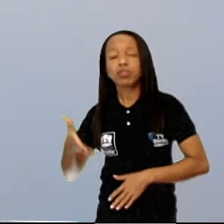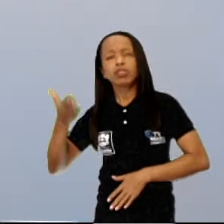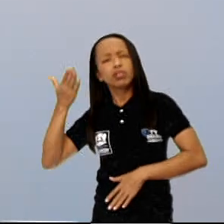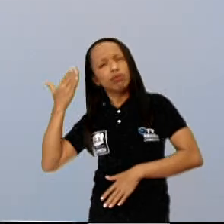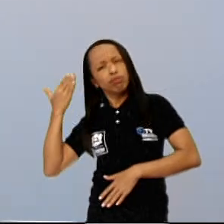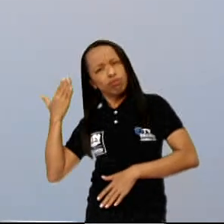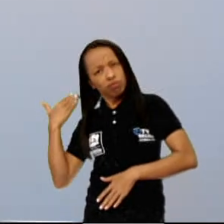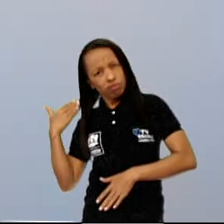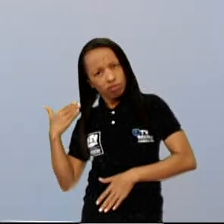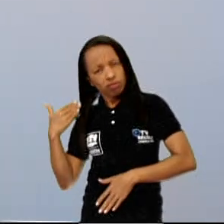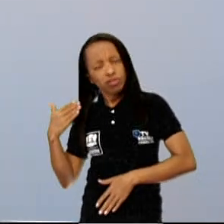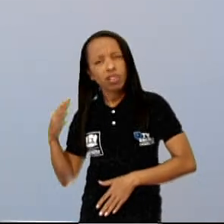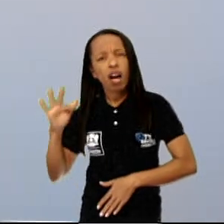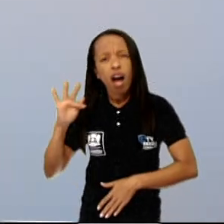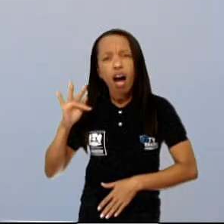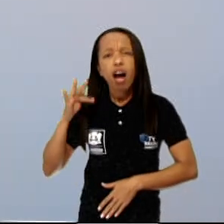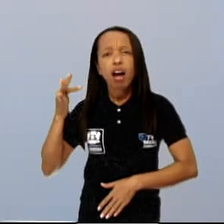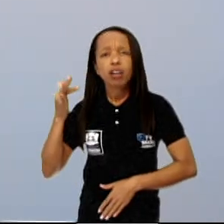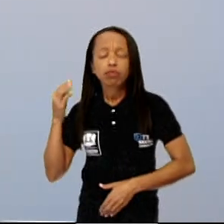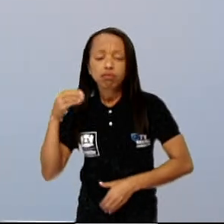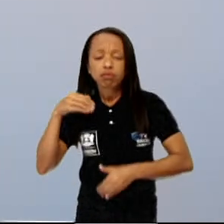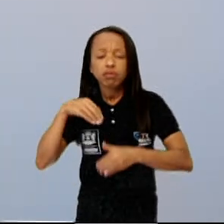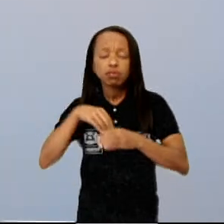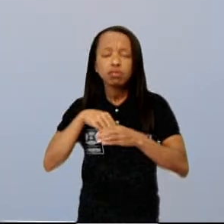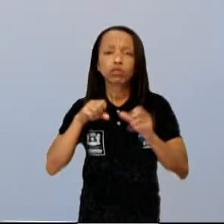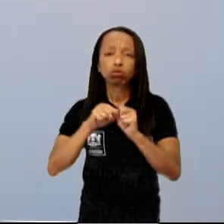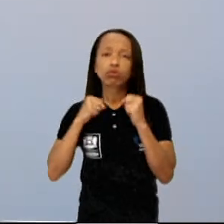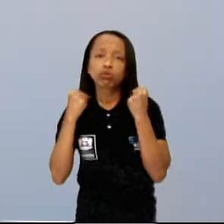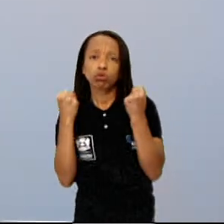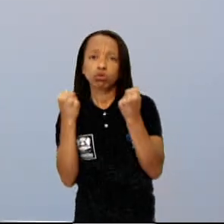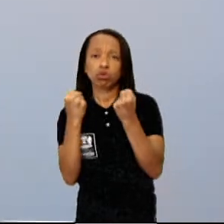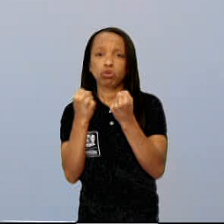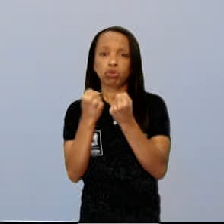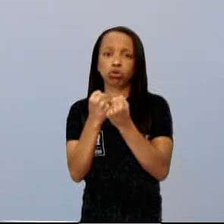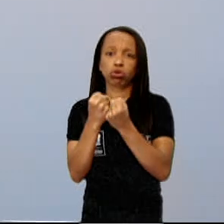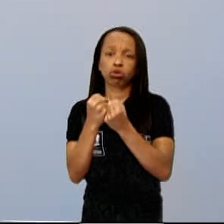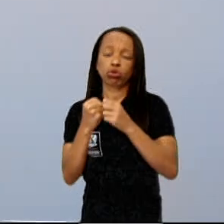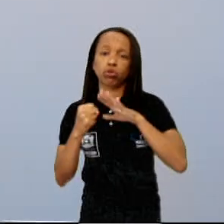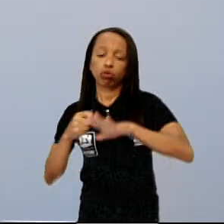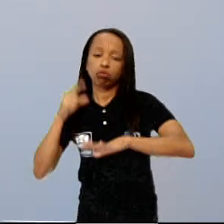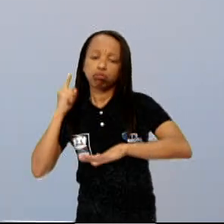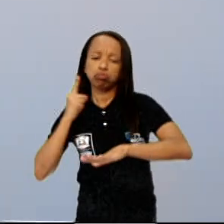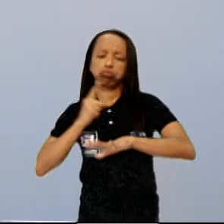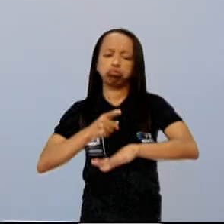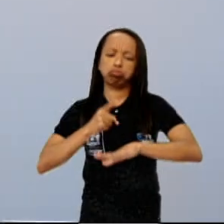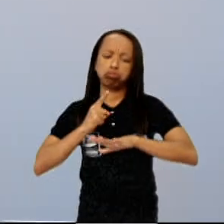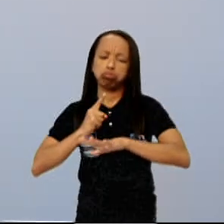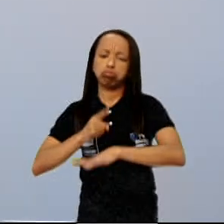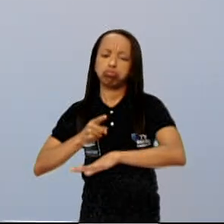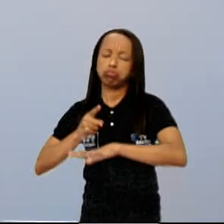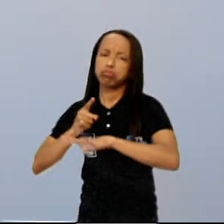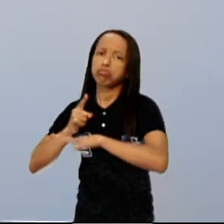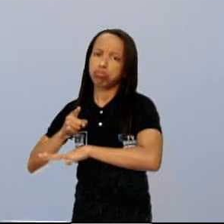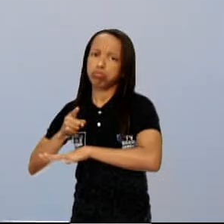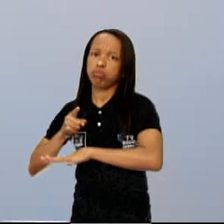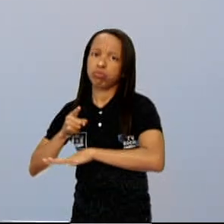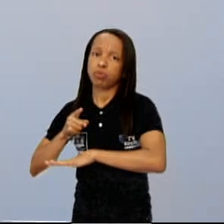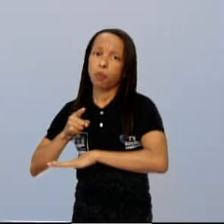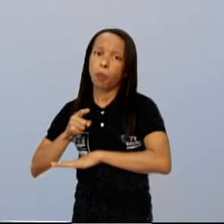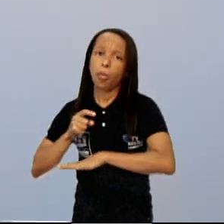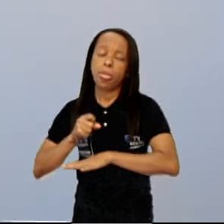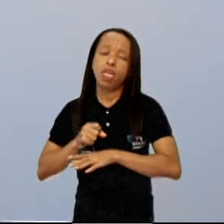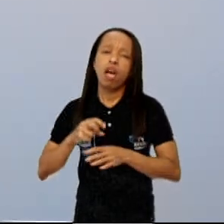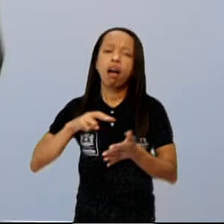dentro de uma sociedade feudal. Significa o quê? Se você nasceu camponês, você vai ser camponês a vida